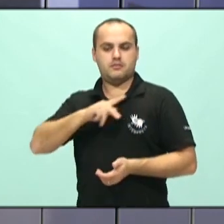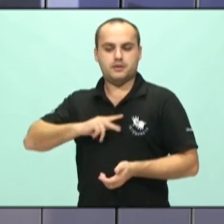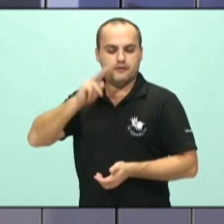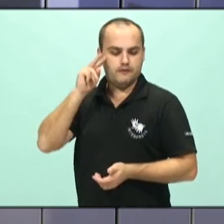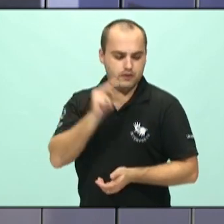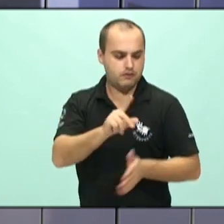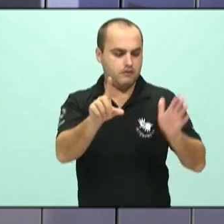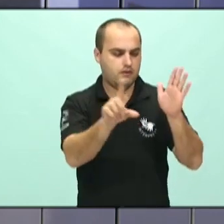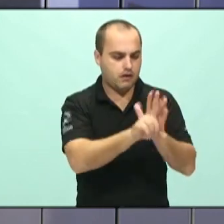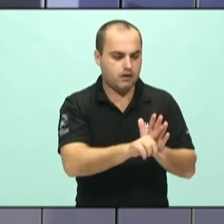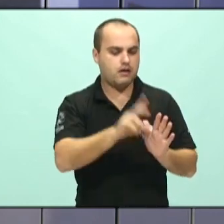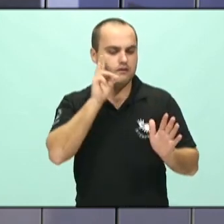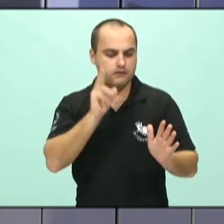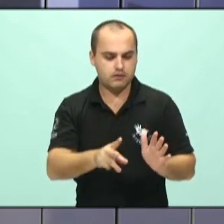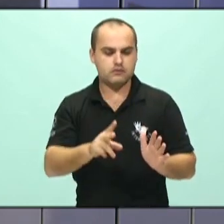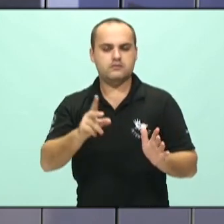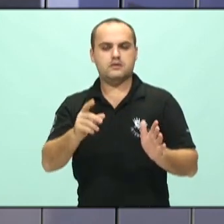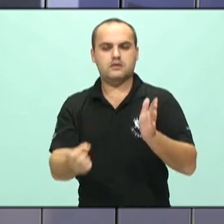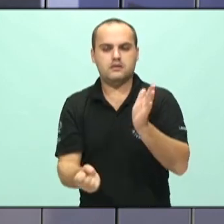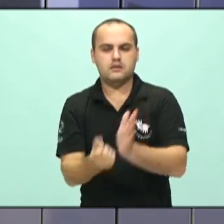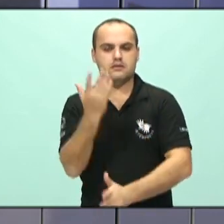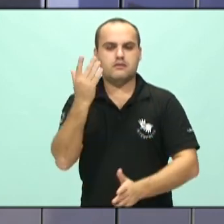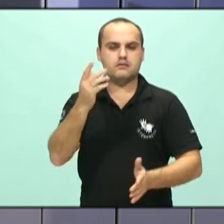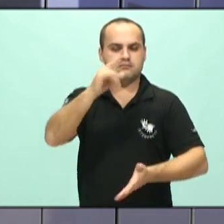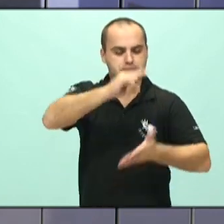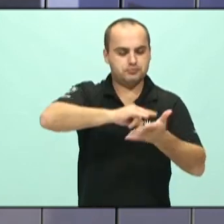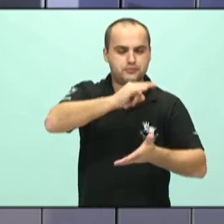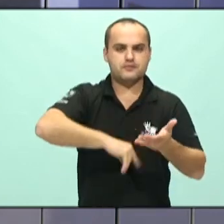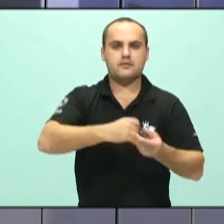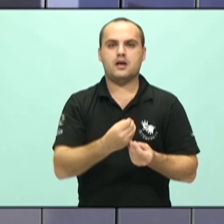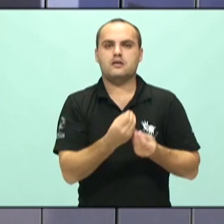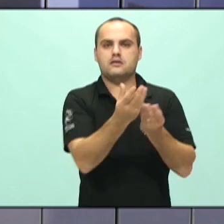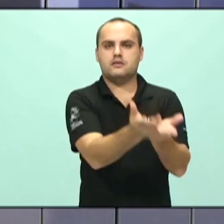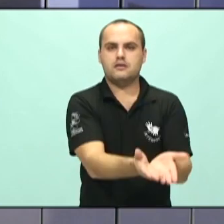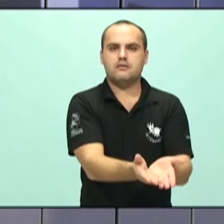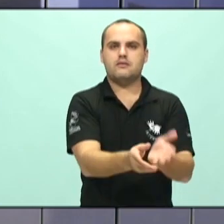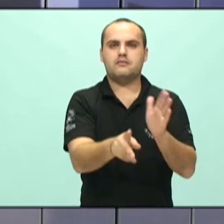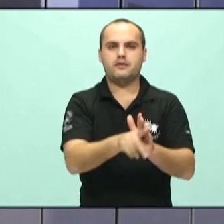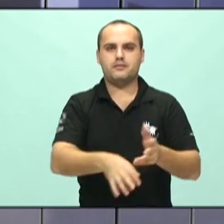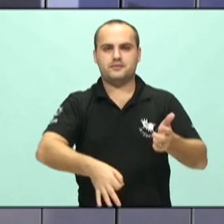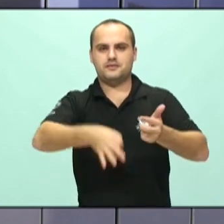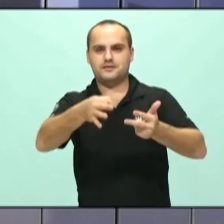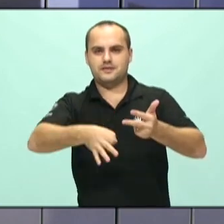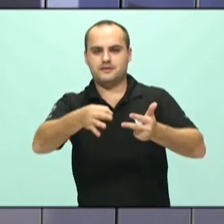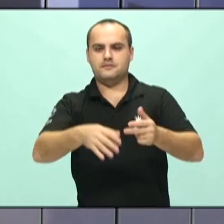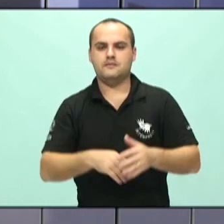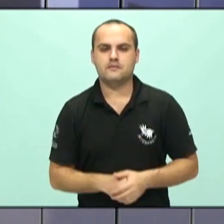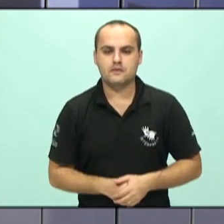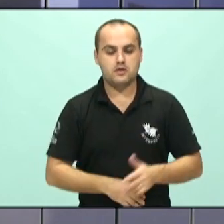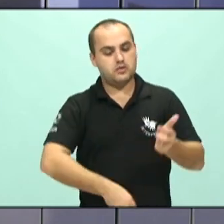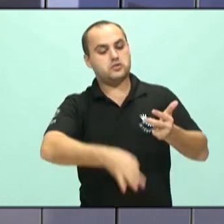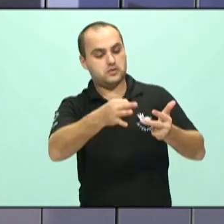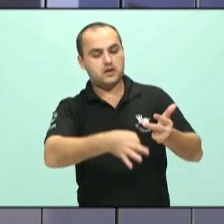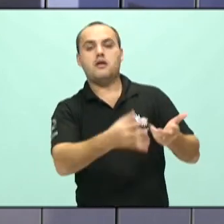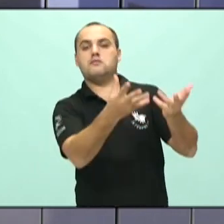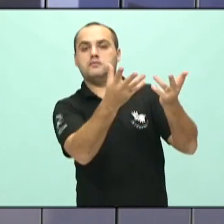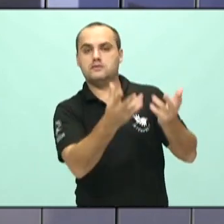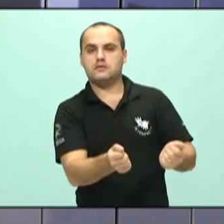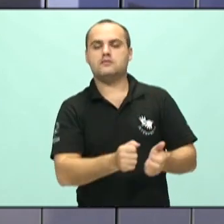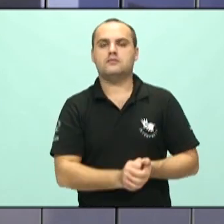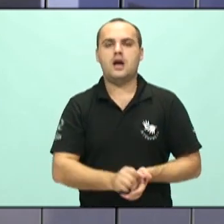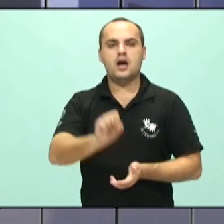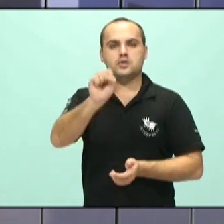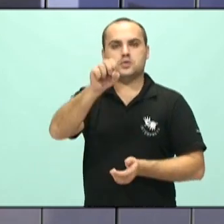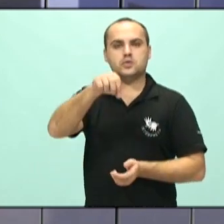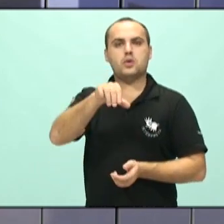realmente está errado, tem que fazer. Promoveu ali um inquérito e entregou ao Poder Judiciário. o Poder Judiciário acatou e a doutora